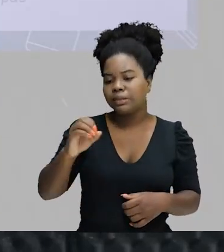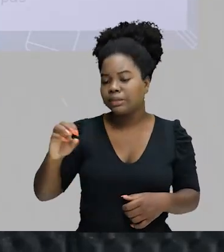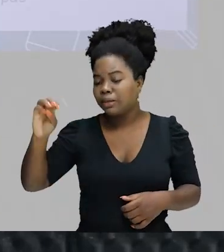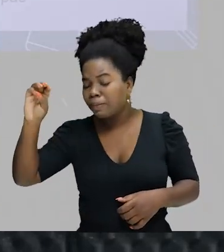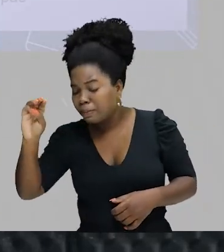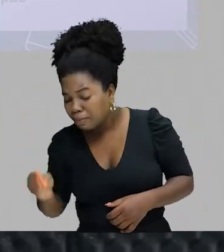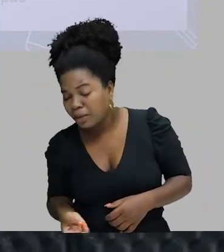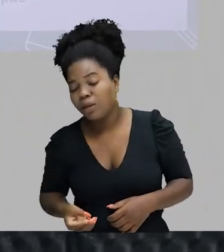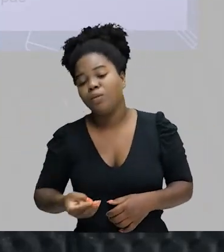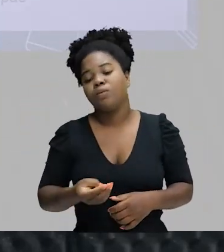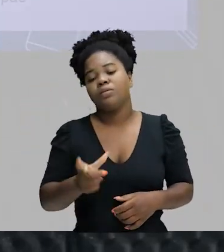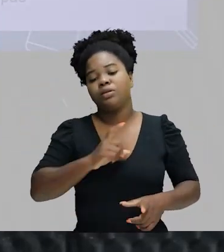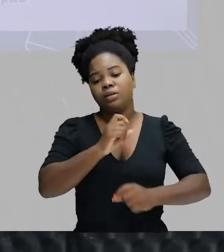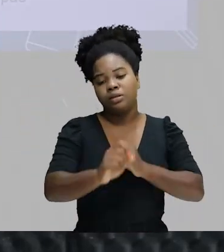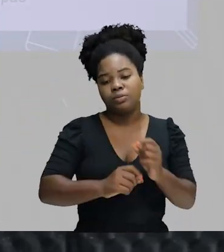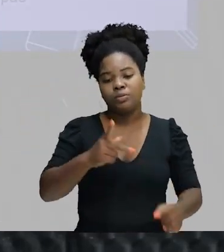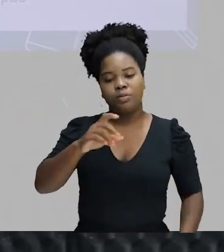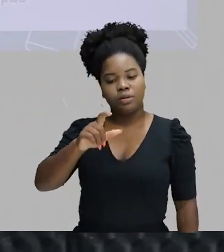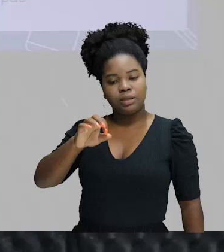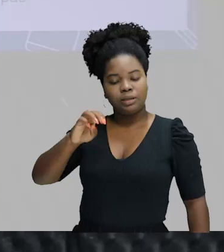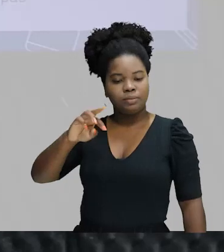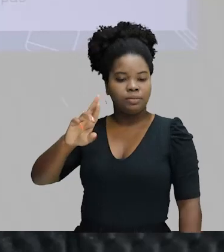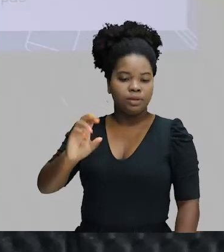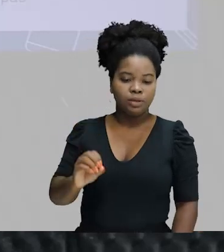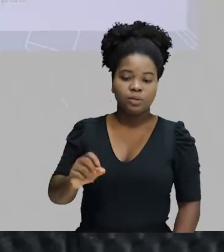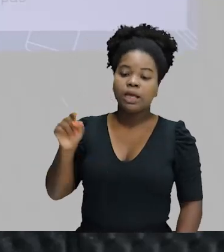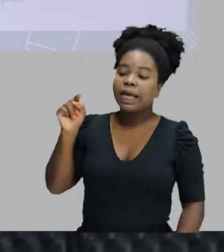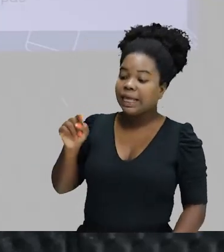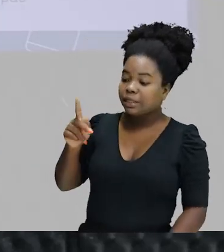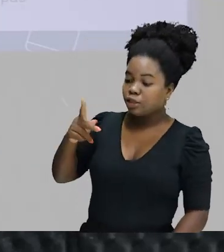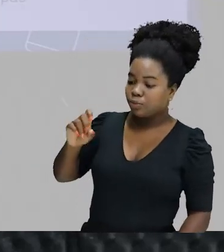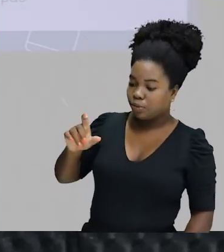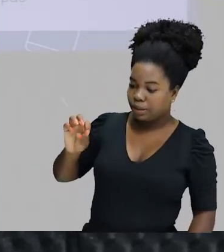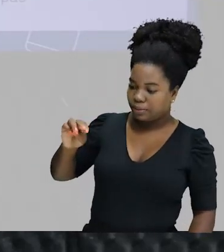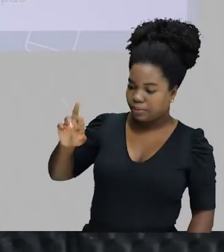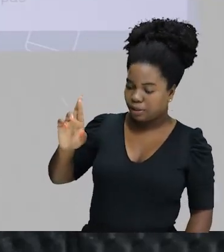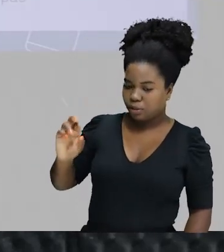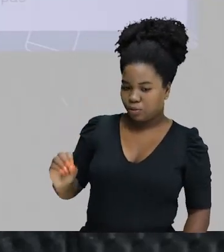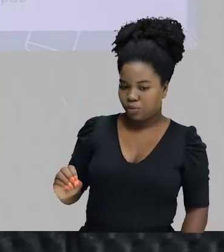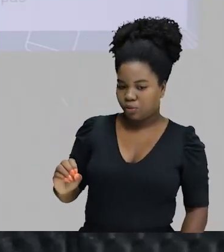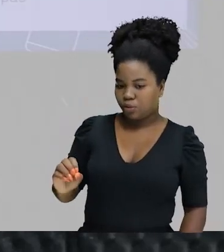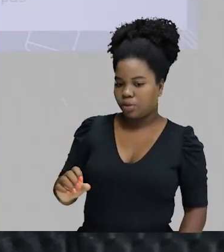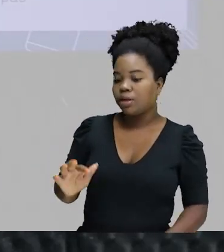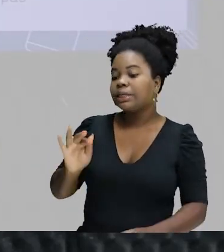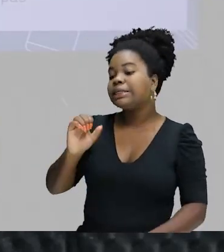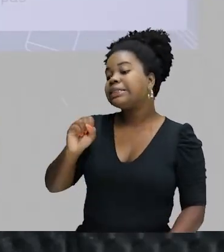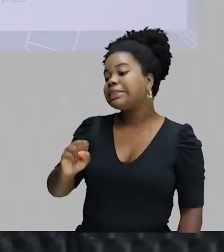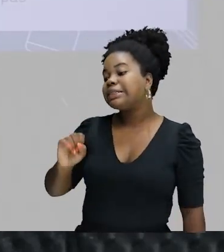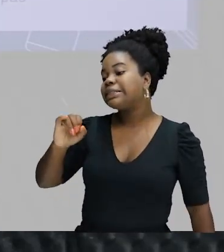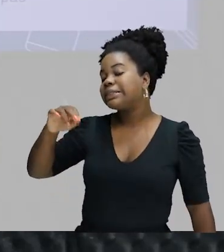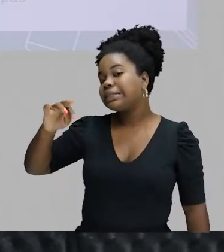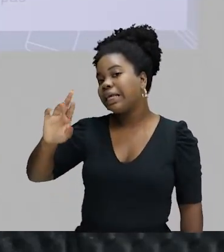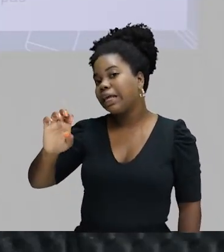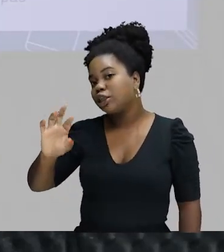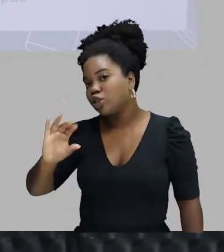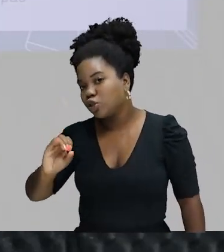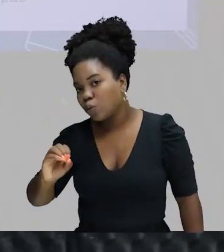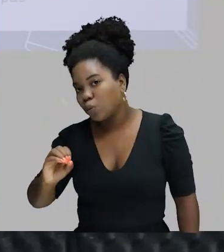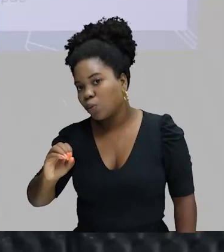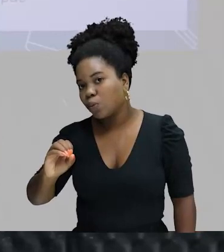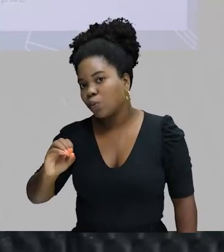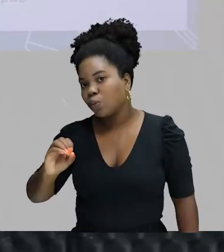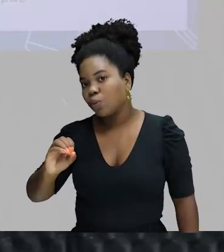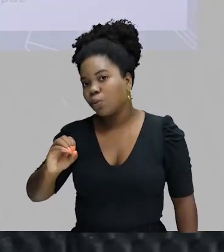a formação do polímero. Esse polímero, ele é um polímero sintético, porque o